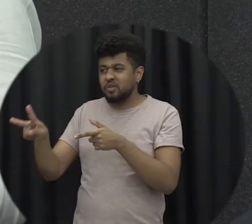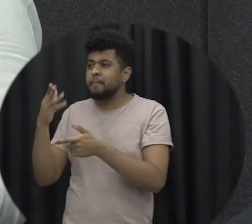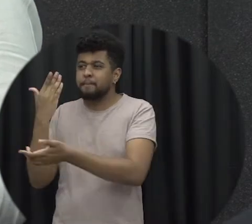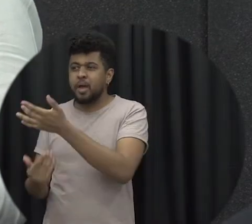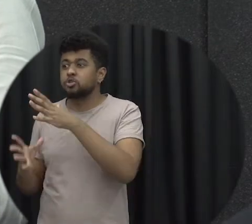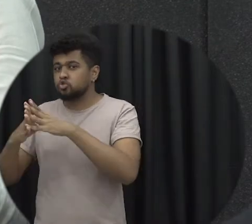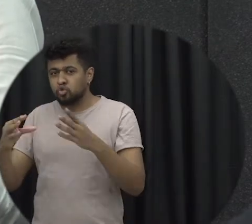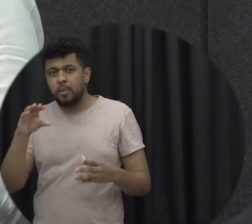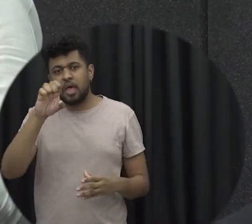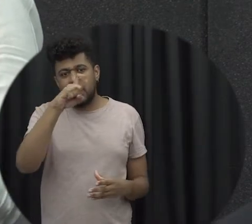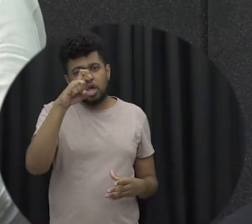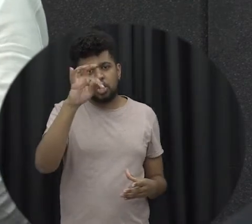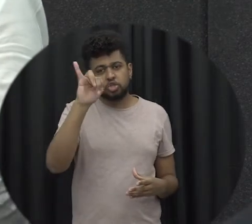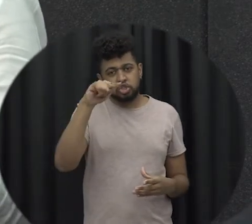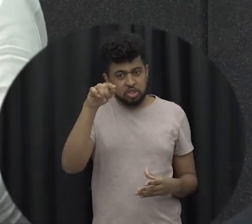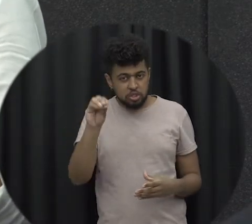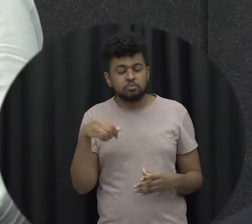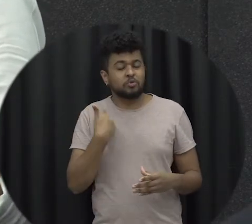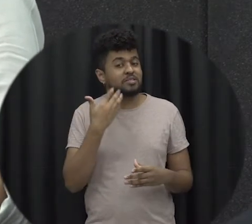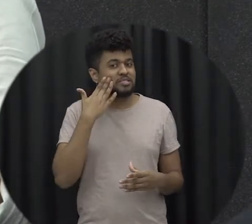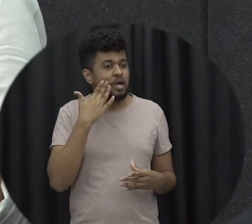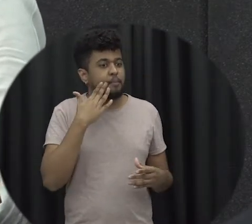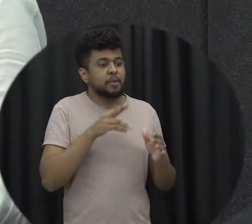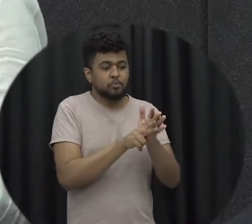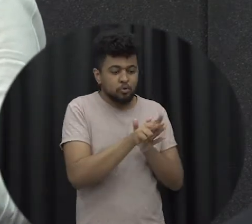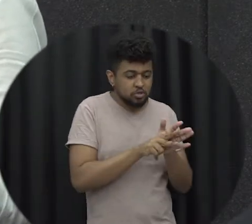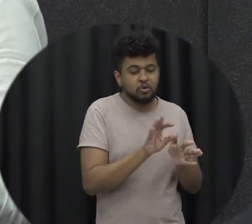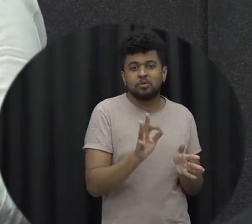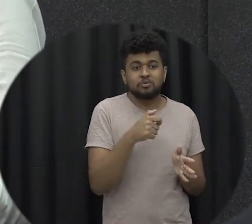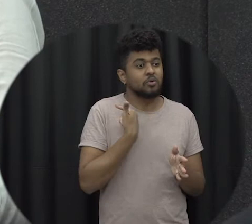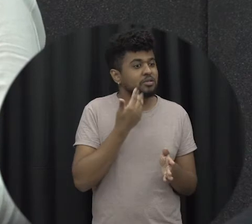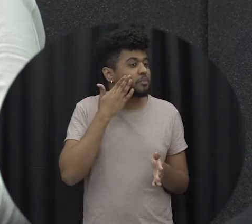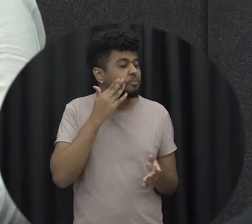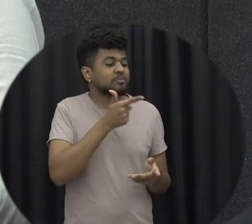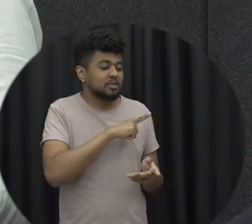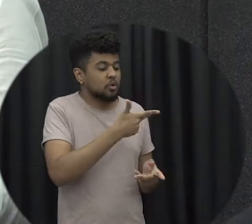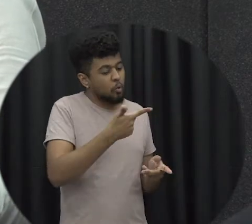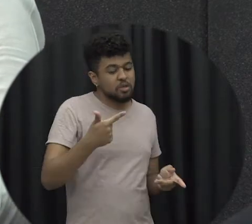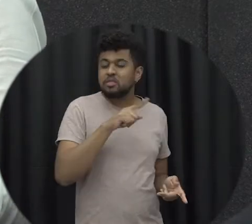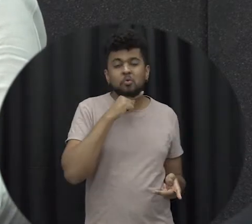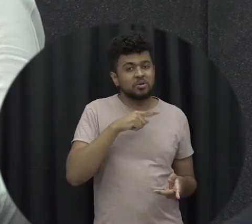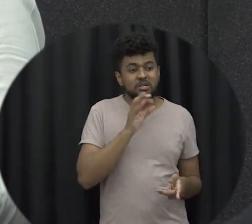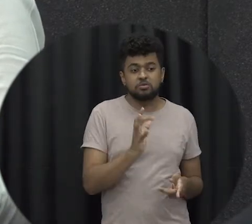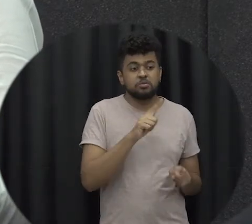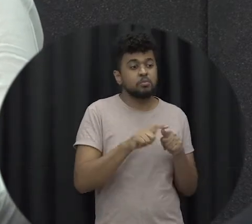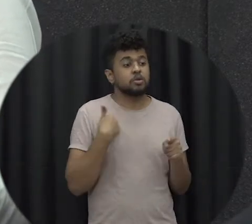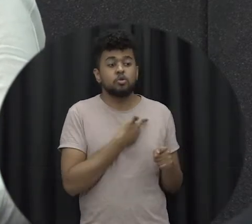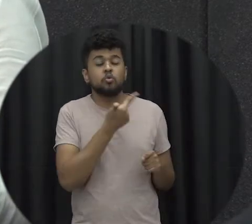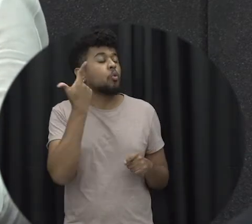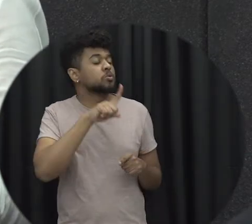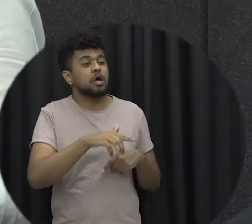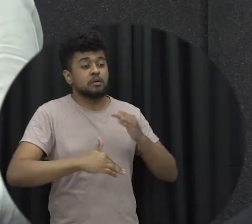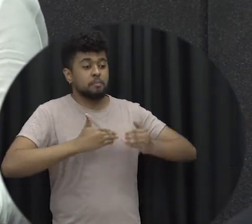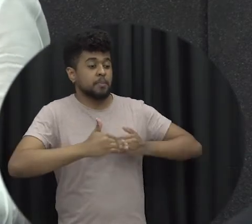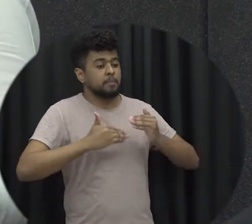a gente não consegue, a gente sabe que alguma coisa está acontecendo lá, mas a gente não consegue medir esse efeito. Pode